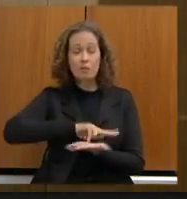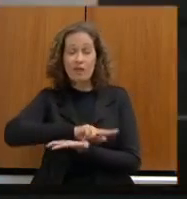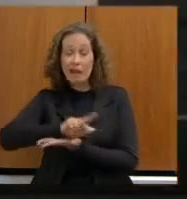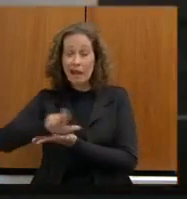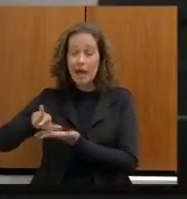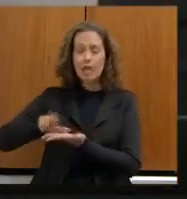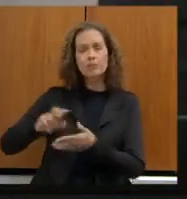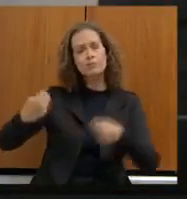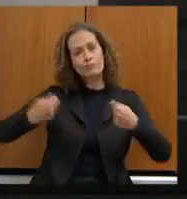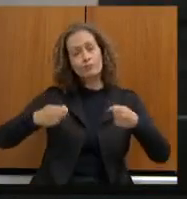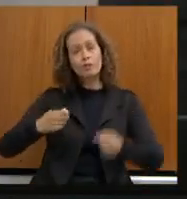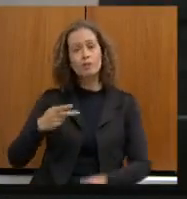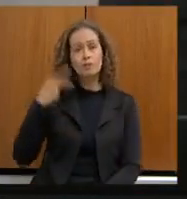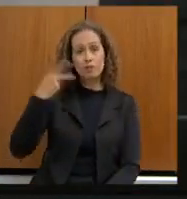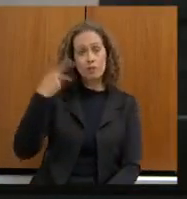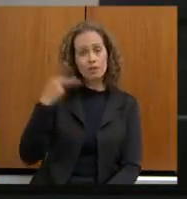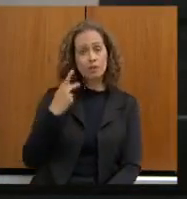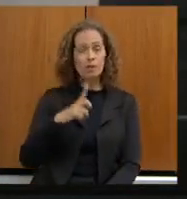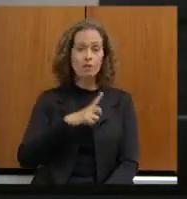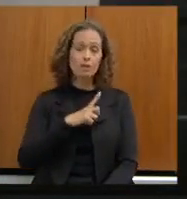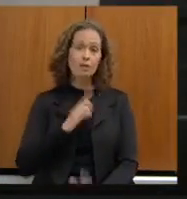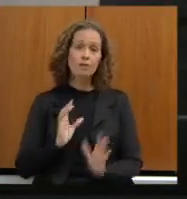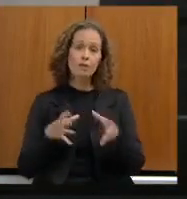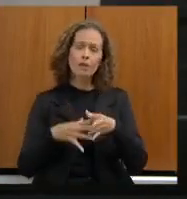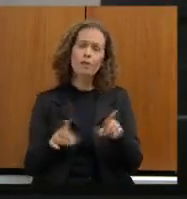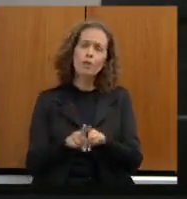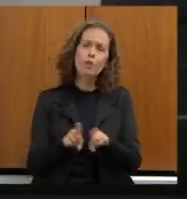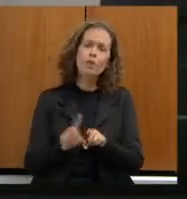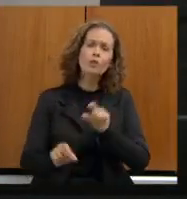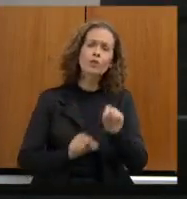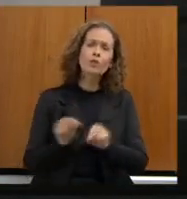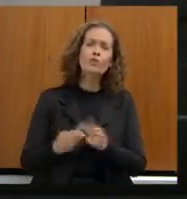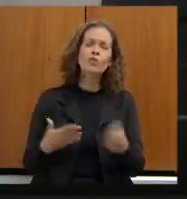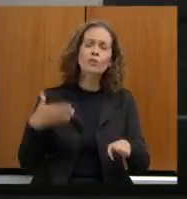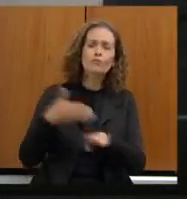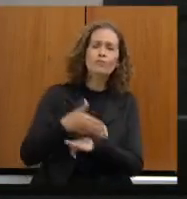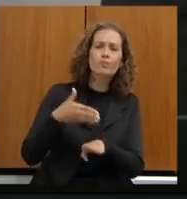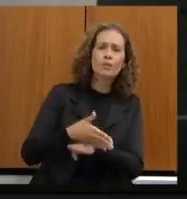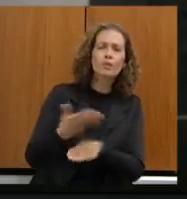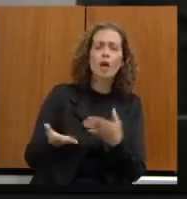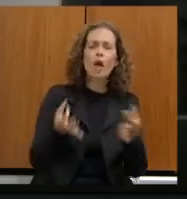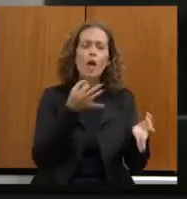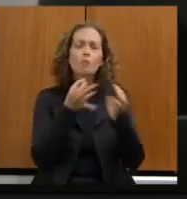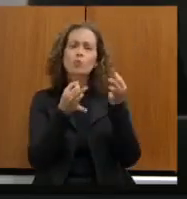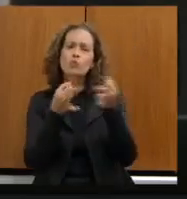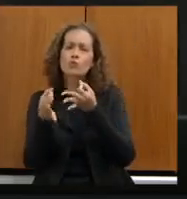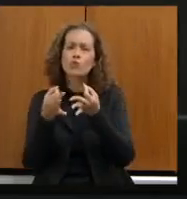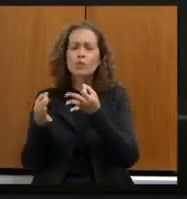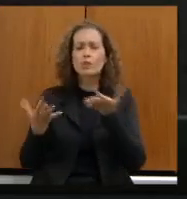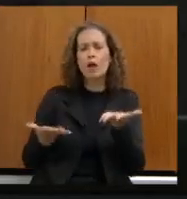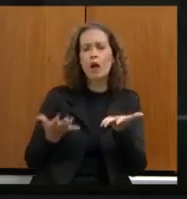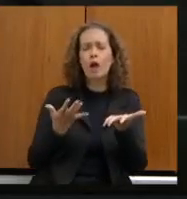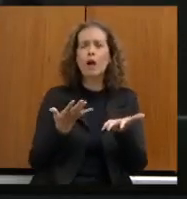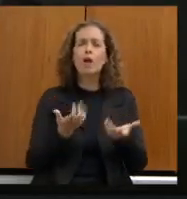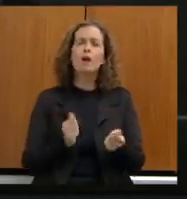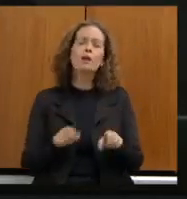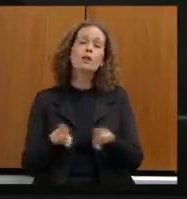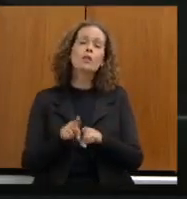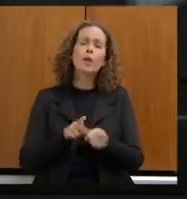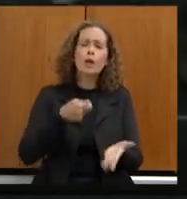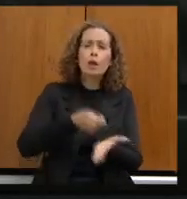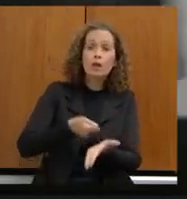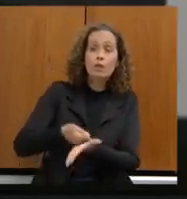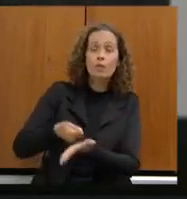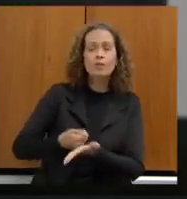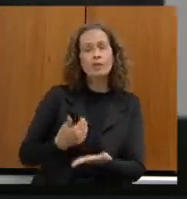Necessidade que os parlamentares têm em fazer as intervenções a sugestões as cobranças e os